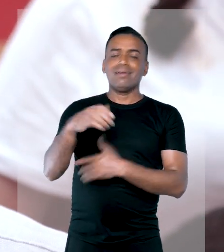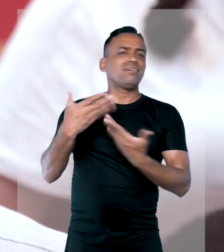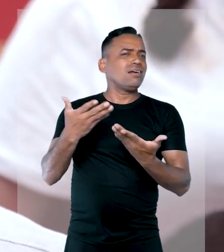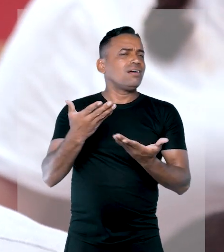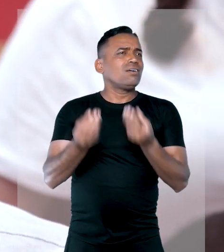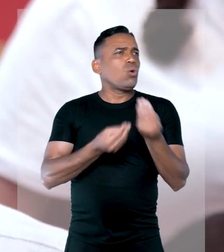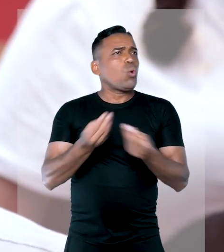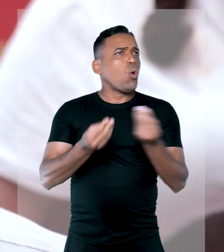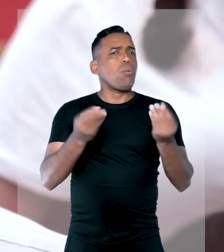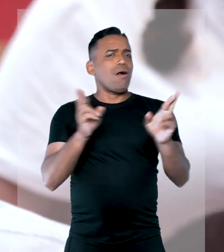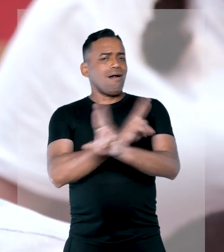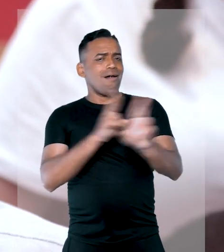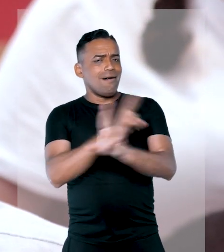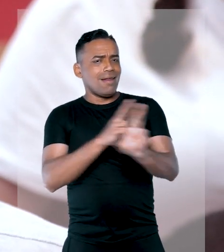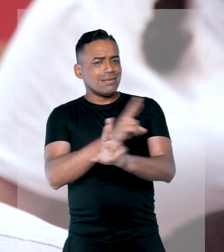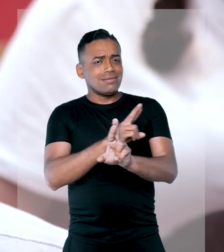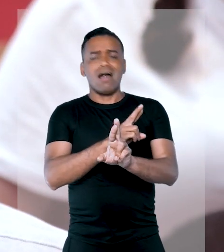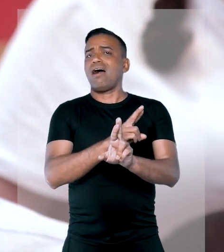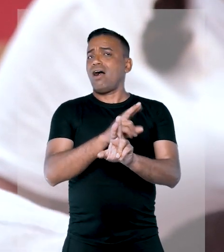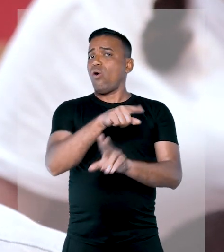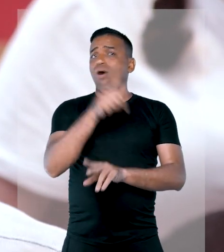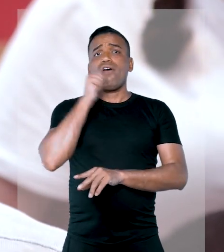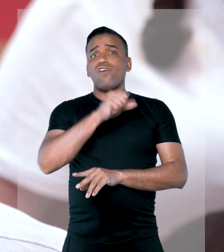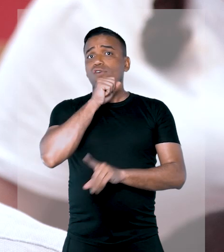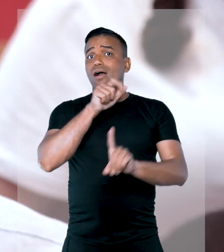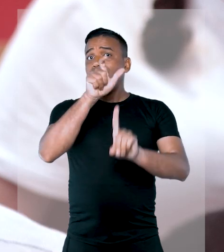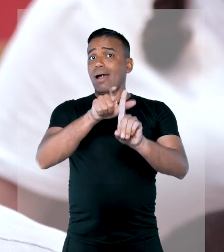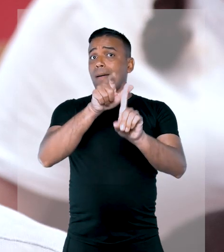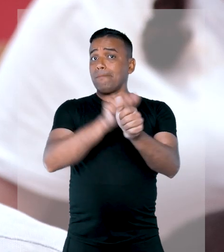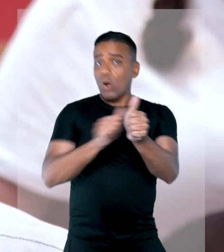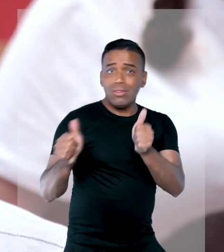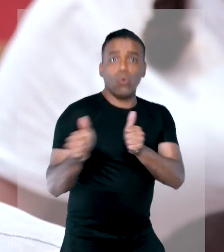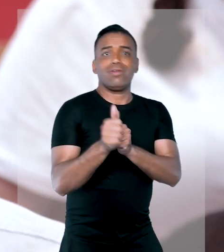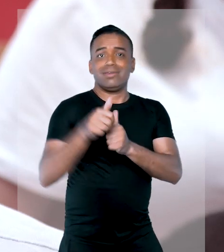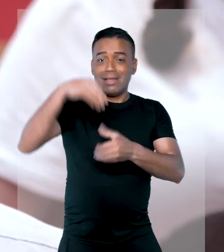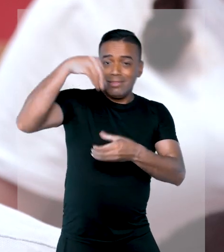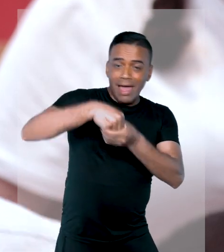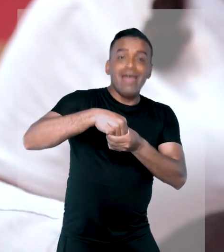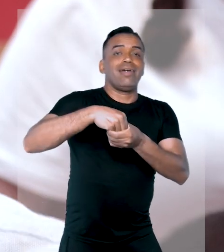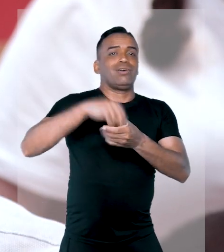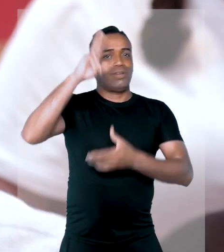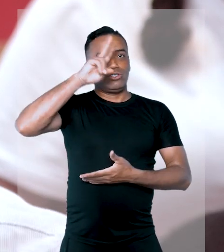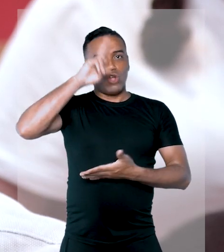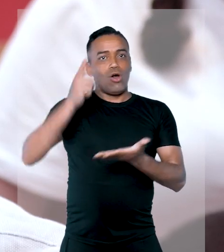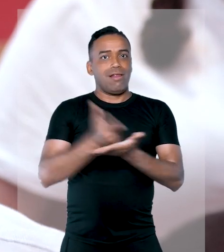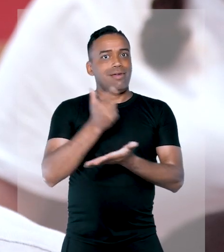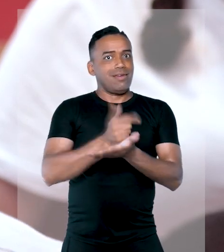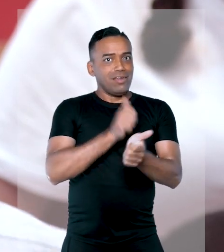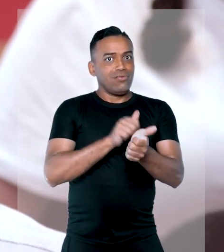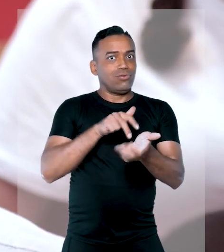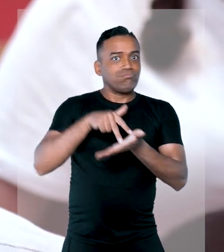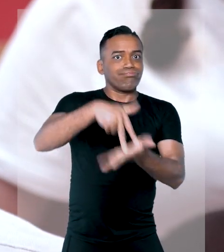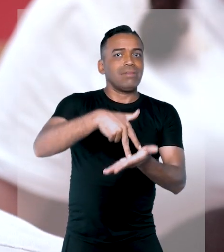Letícia, como é que foi a reação de sua avó? Primeiro ela saber que ela ia ser protagonista de uma história, depois ia ter o livro publicado,